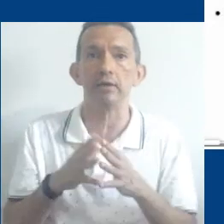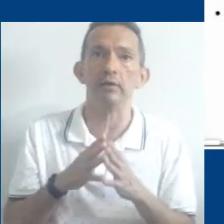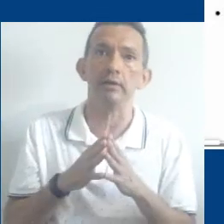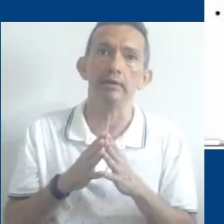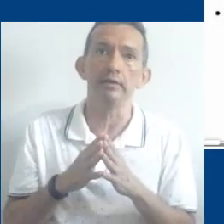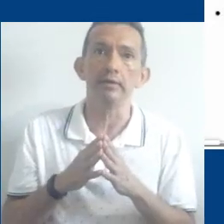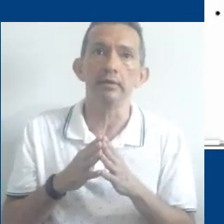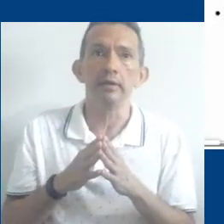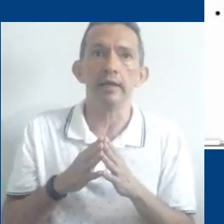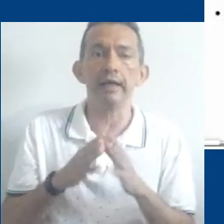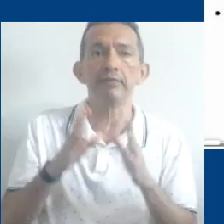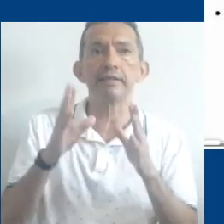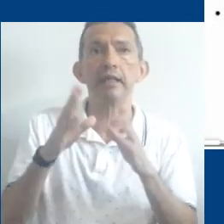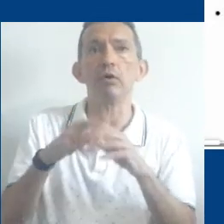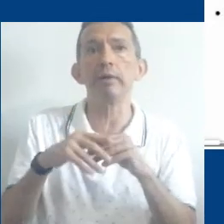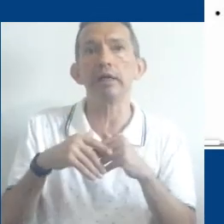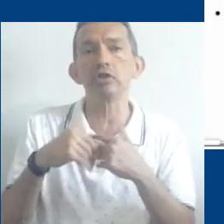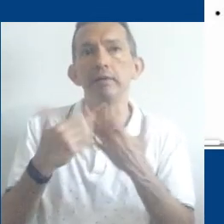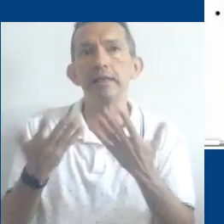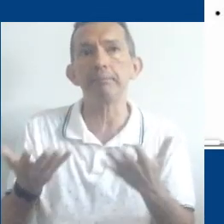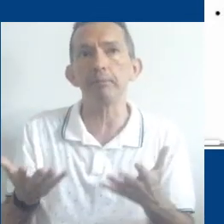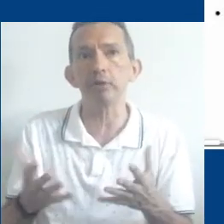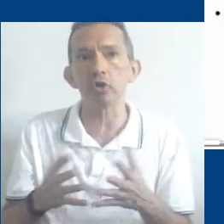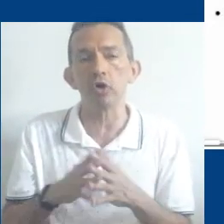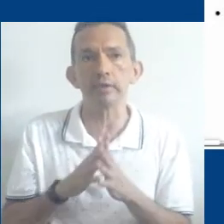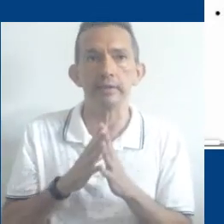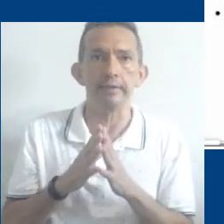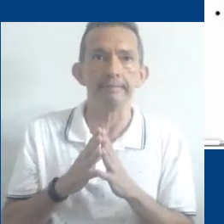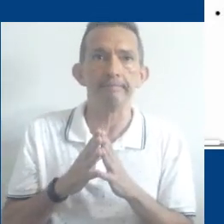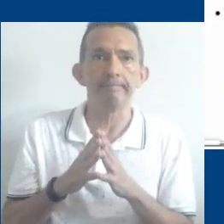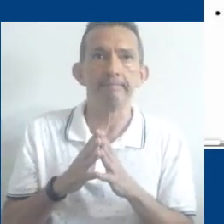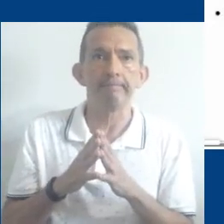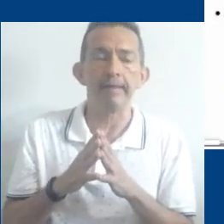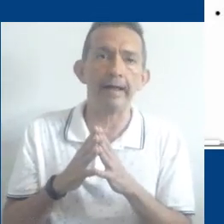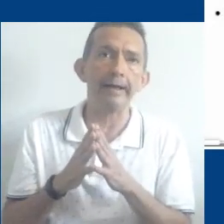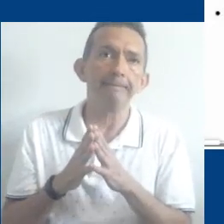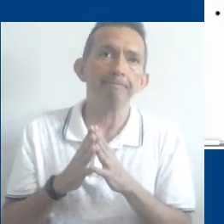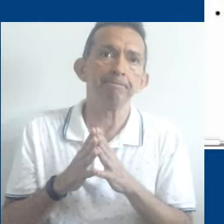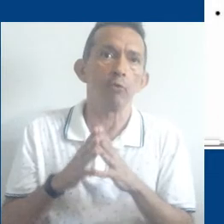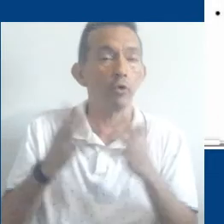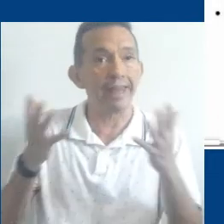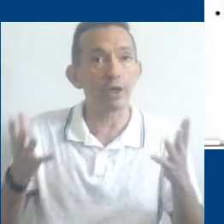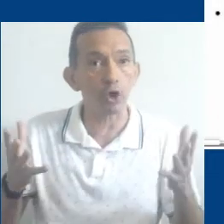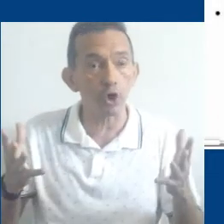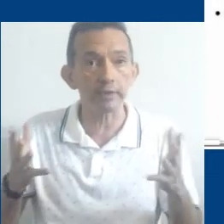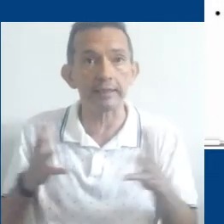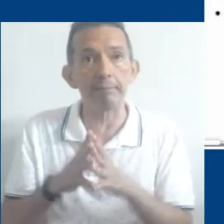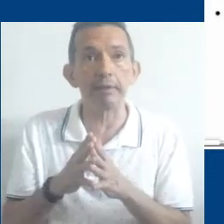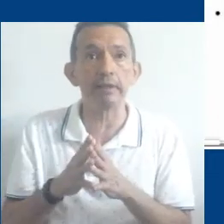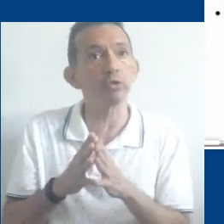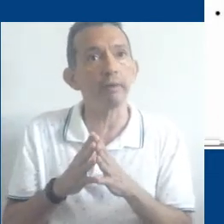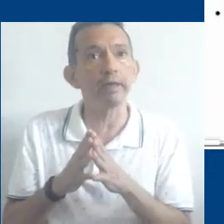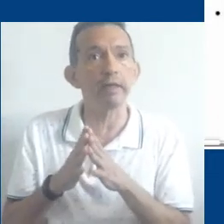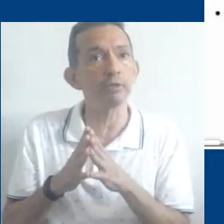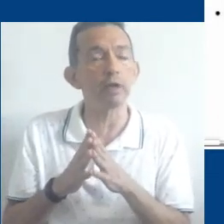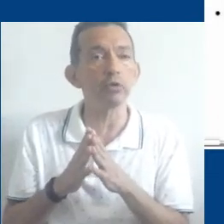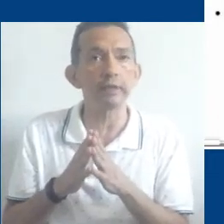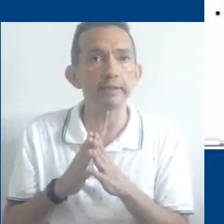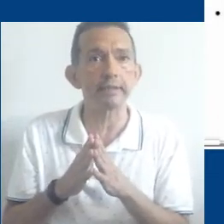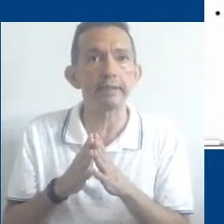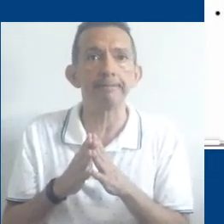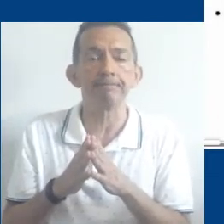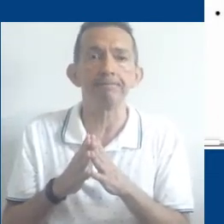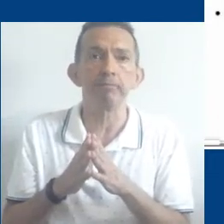da célula. Ela leva a célula a um mecanismo chamado de apoptose. Tá? Ou necrose, dependendo do mecanismo